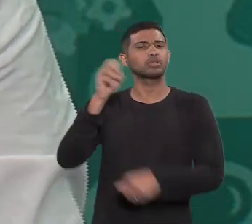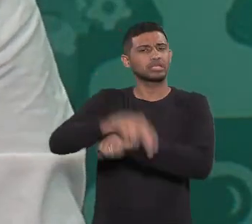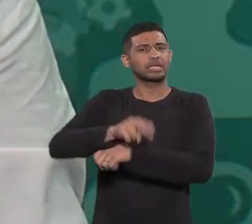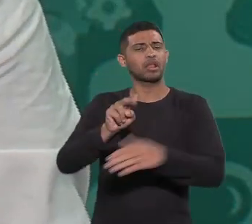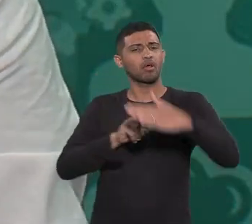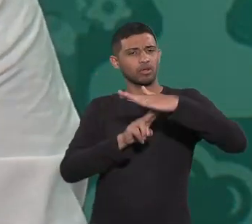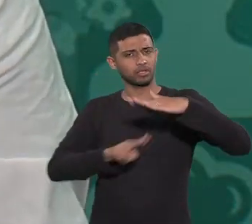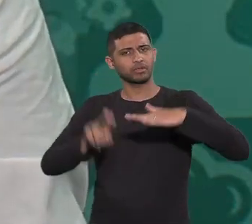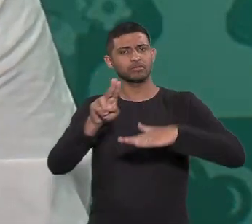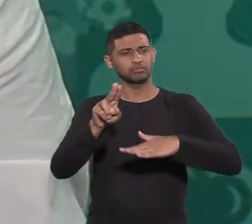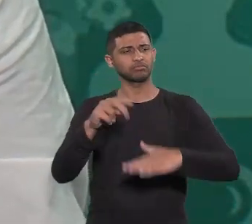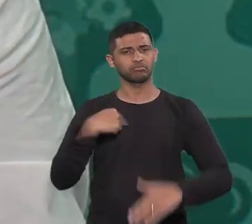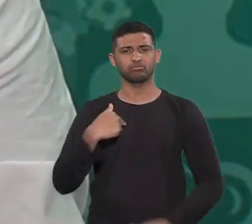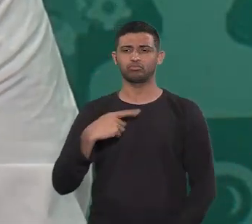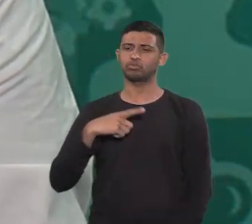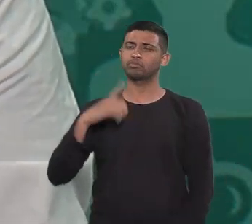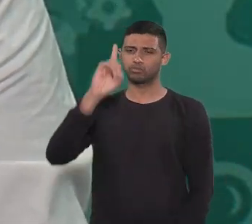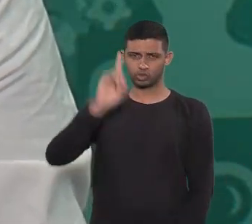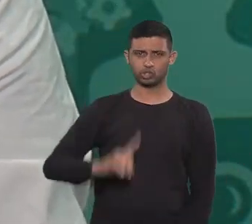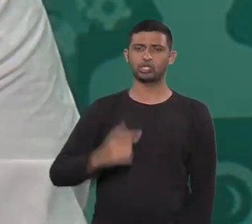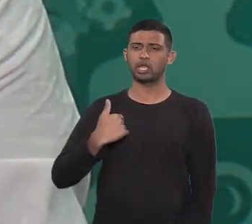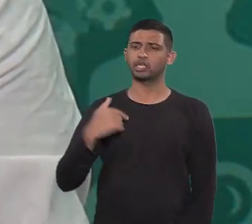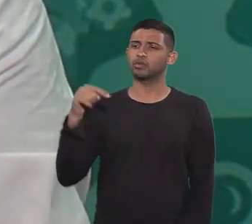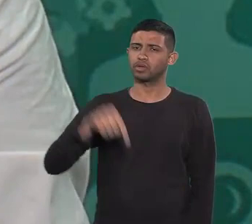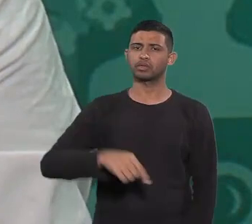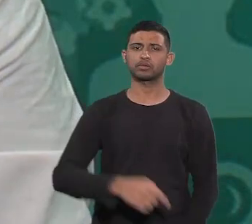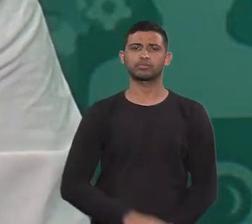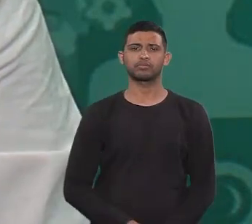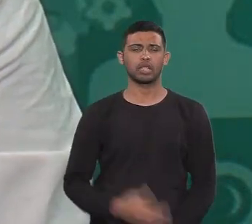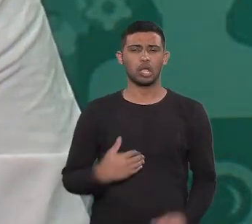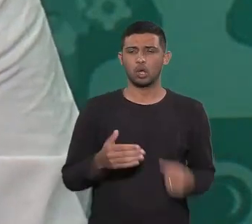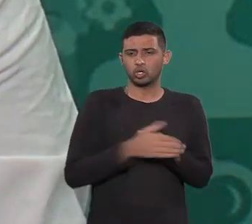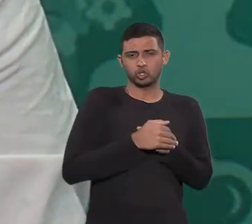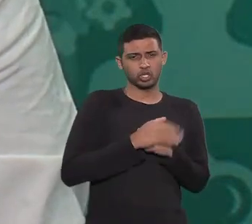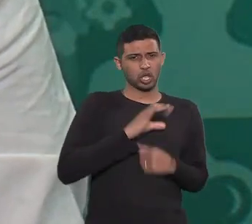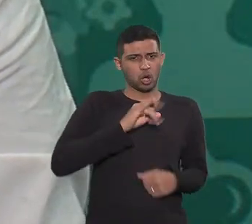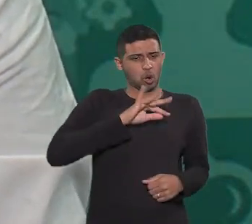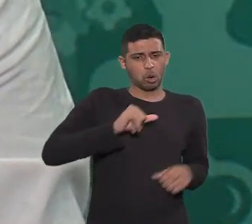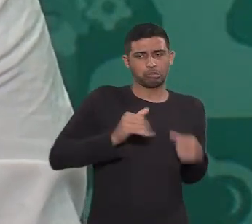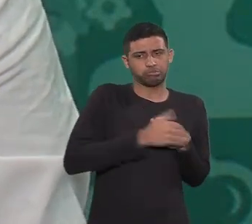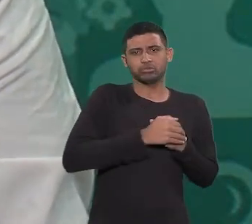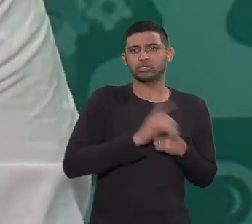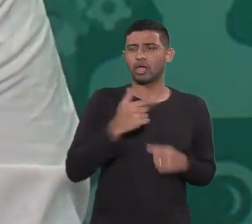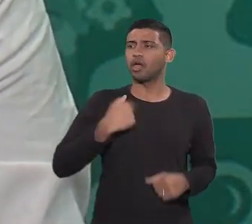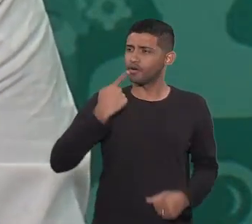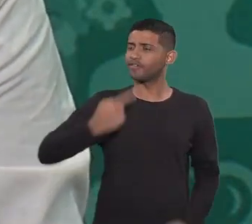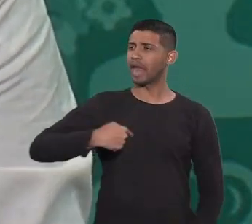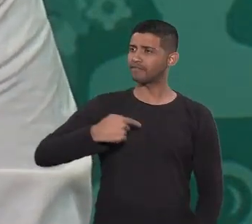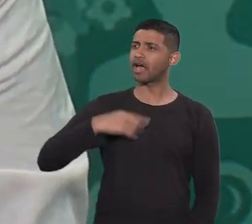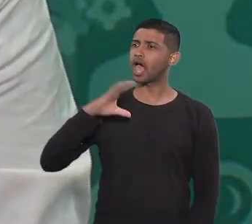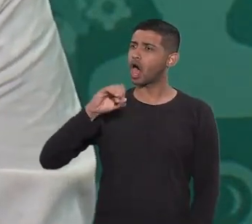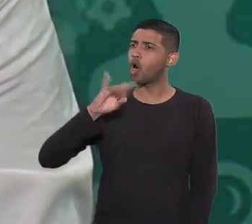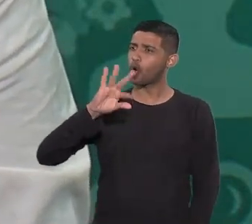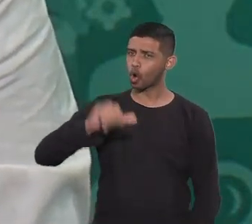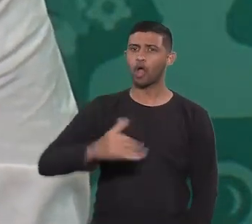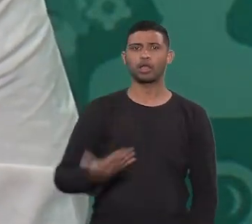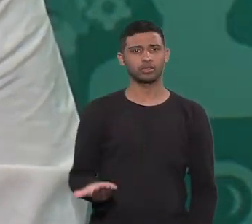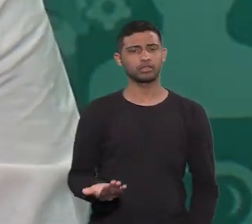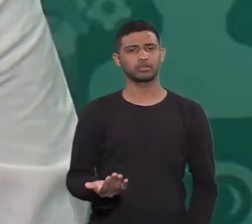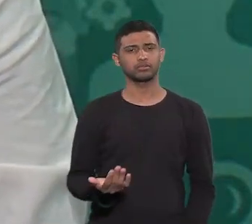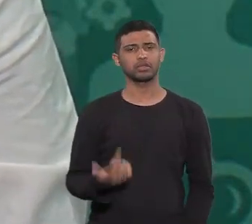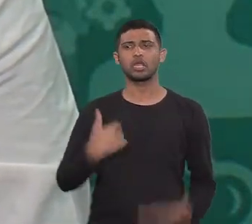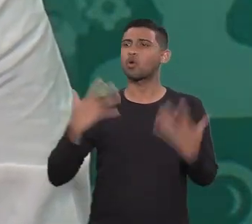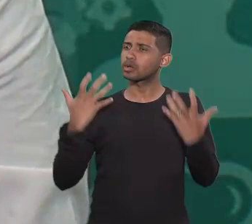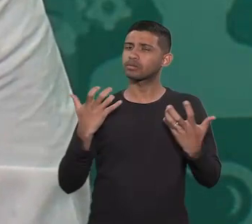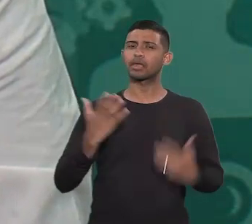dentro pelo meu direito de estar lá. Então, ao invés de esconder que eu era cotista, não, eu reafirmava, eu sou cotista e justamente por ser